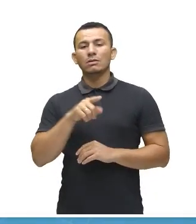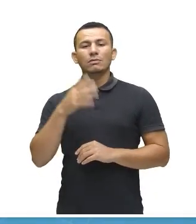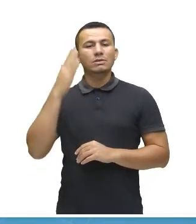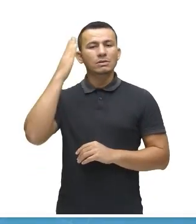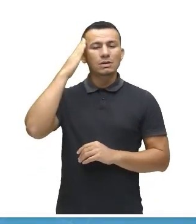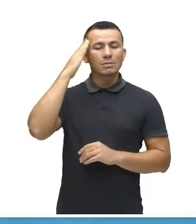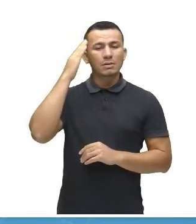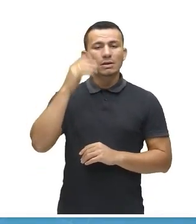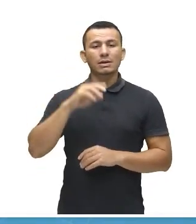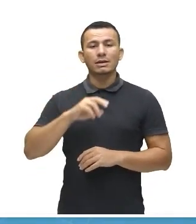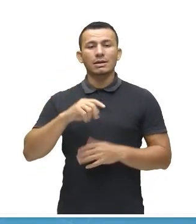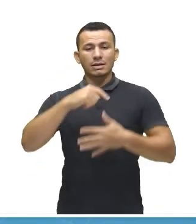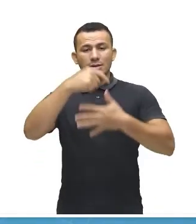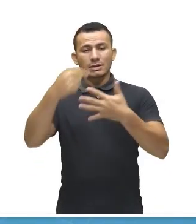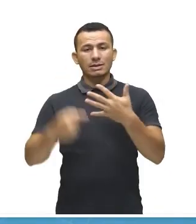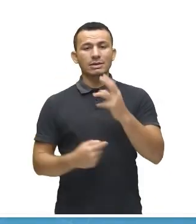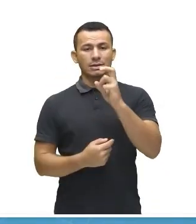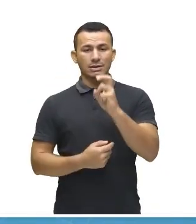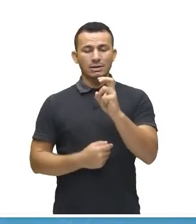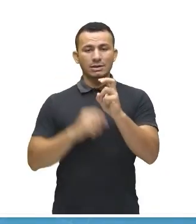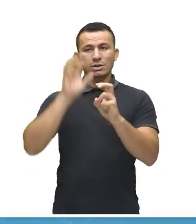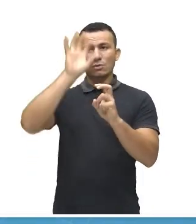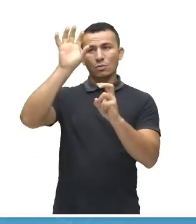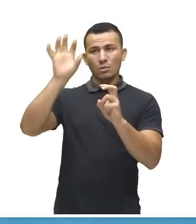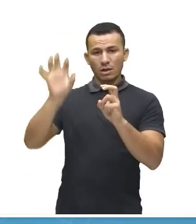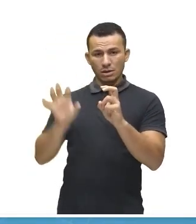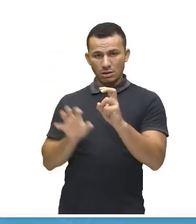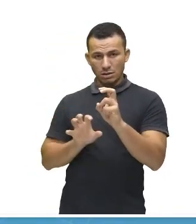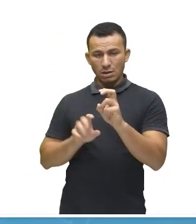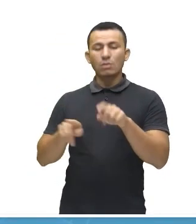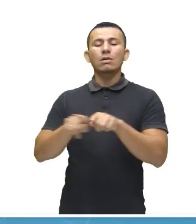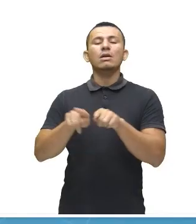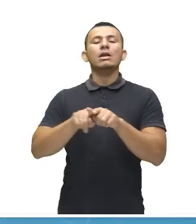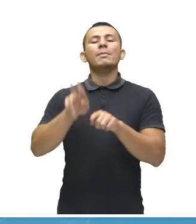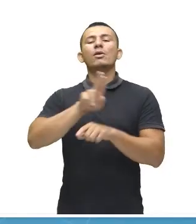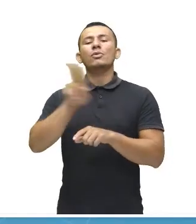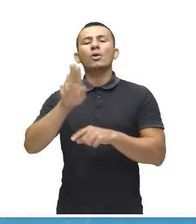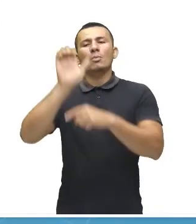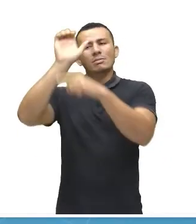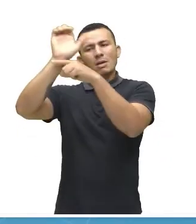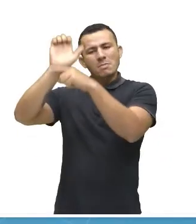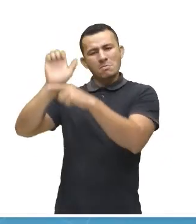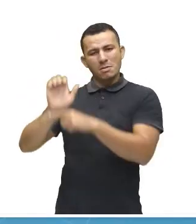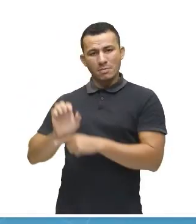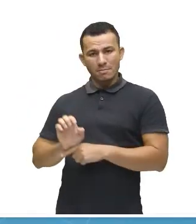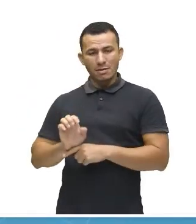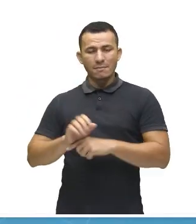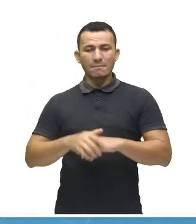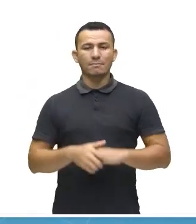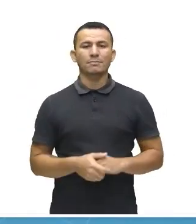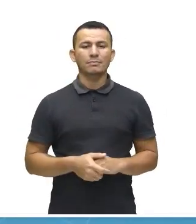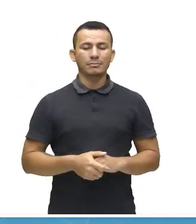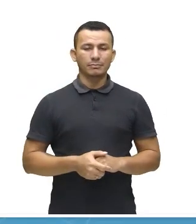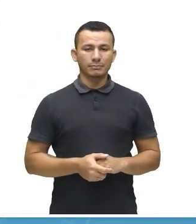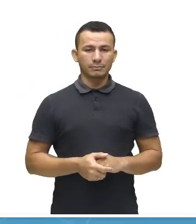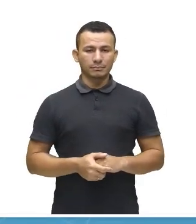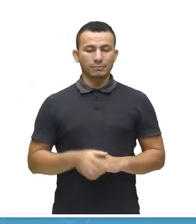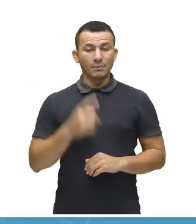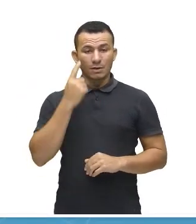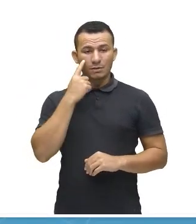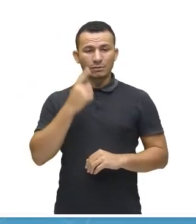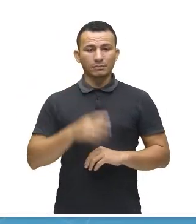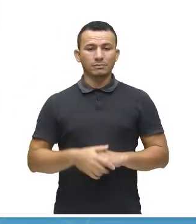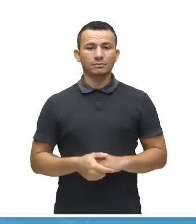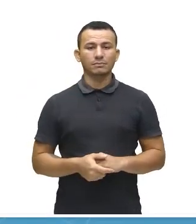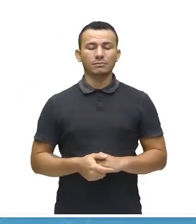as 5 regiões brasileiras e seus respectivos estados. Então, vamos fazer a correção, tá? Vamos lá.